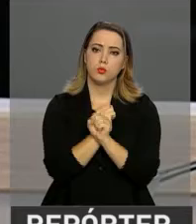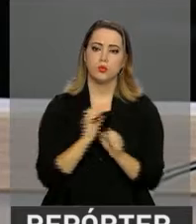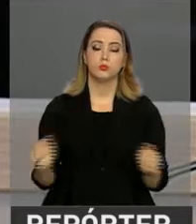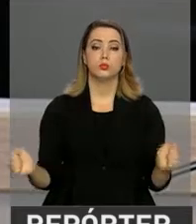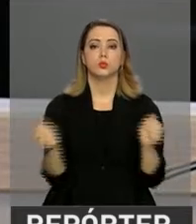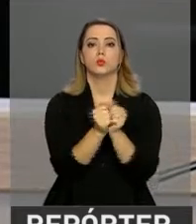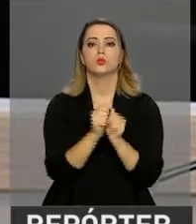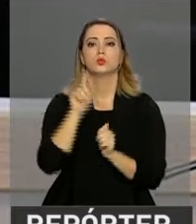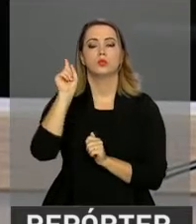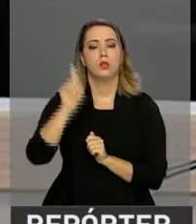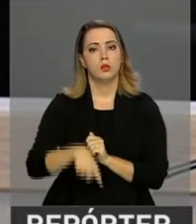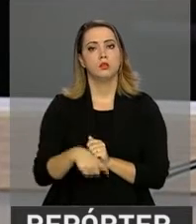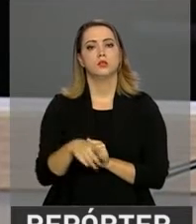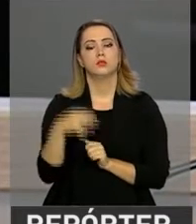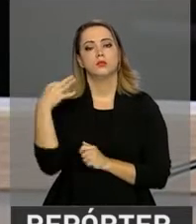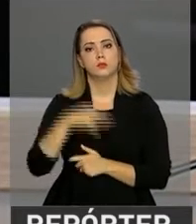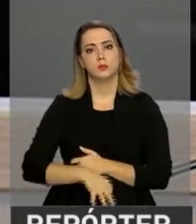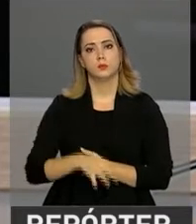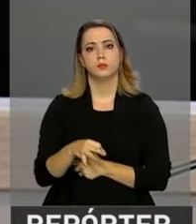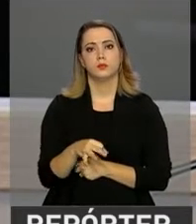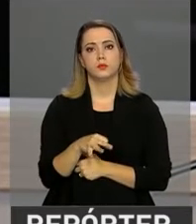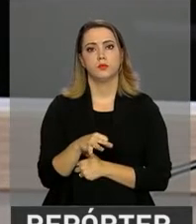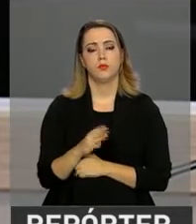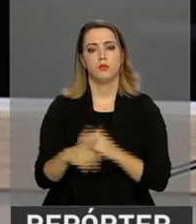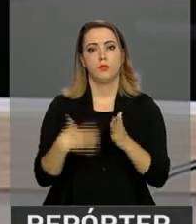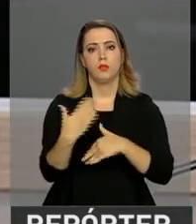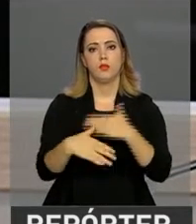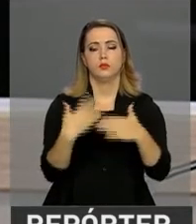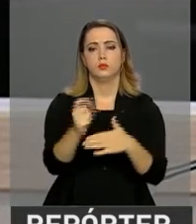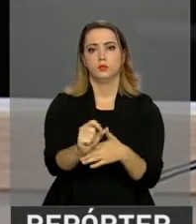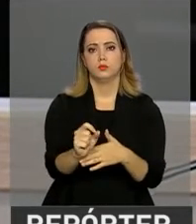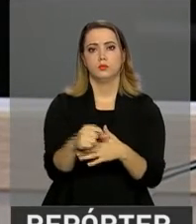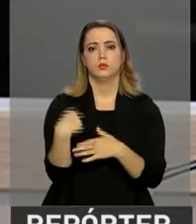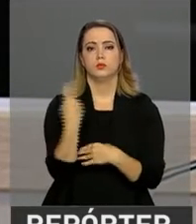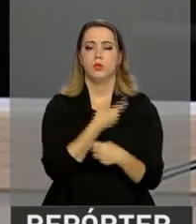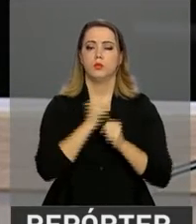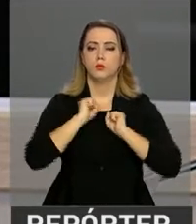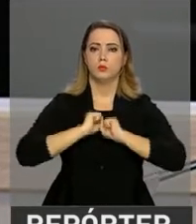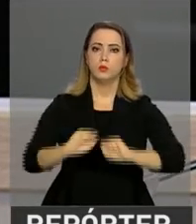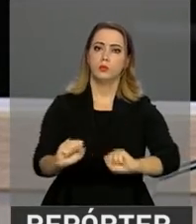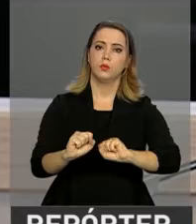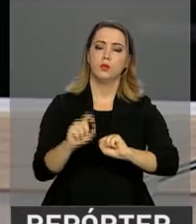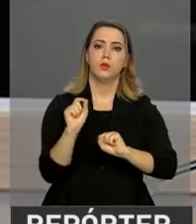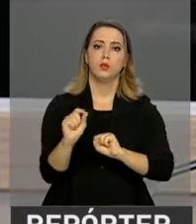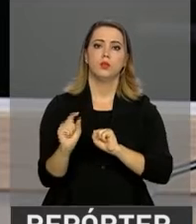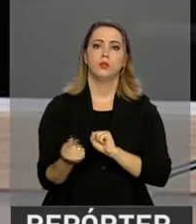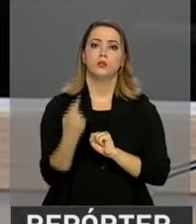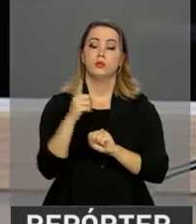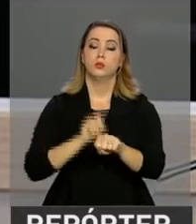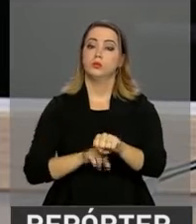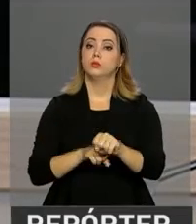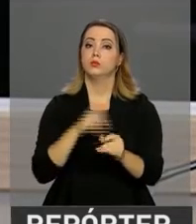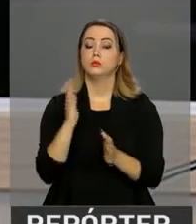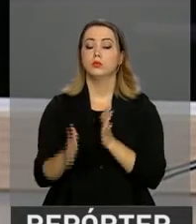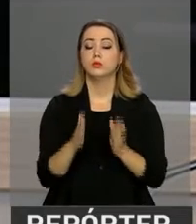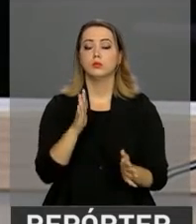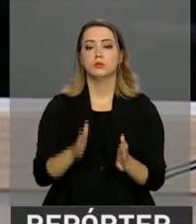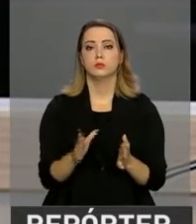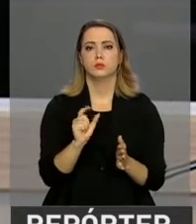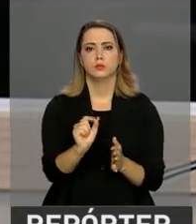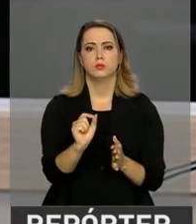que certamente vai nos permitir, num prazo que